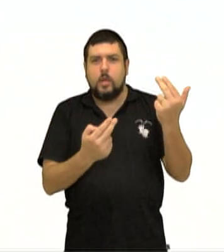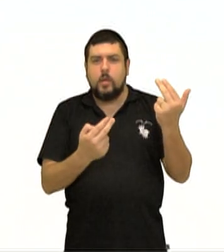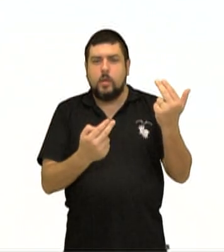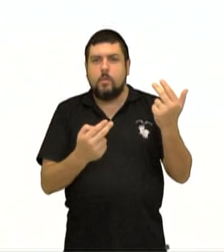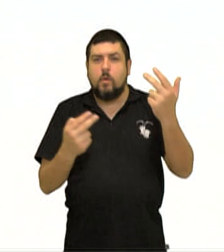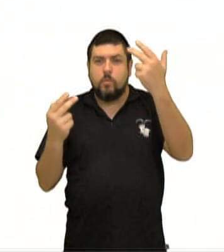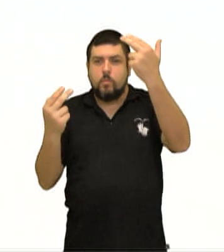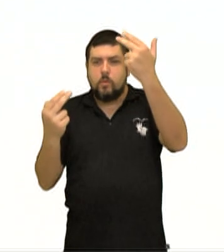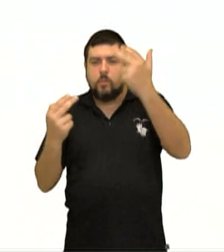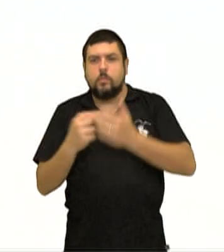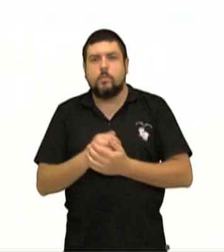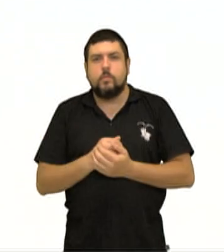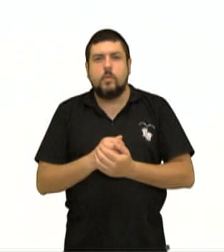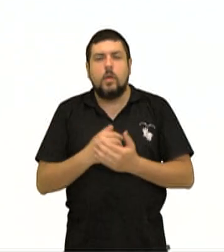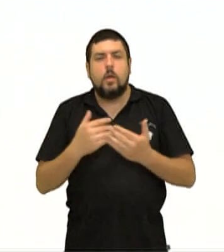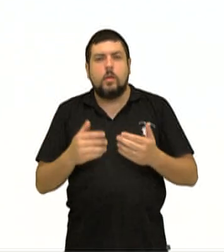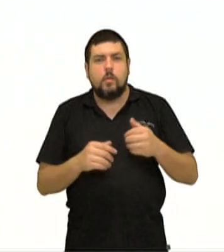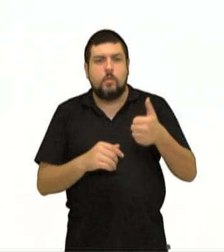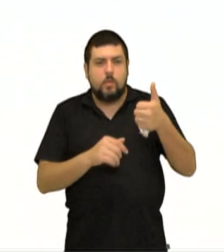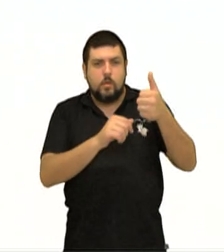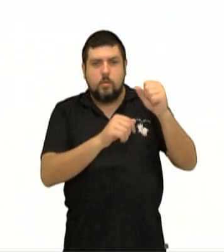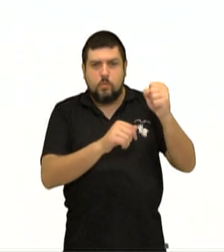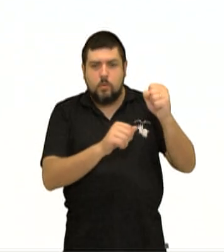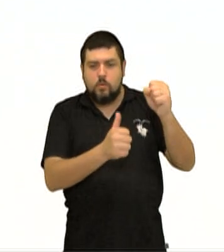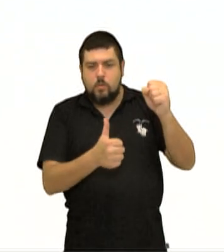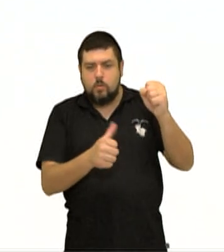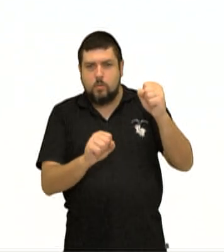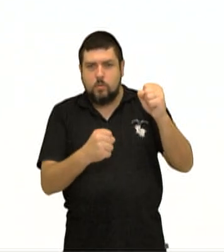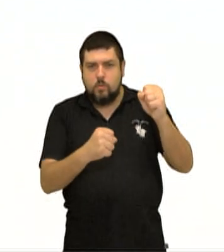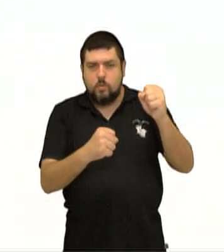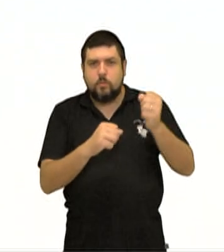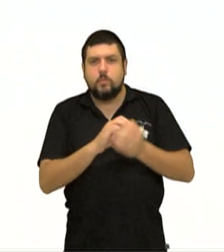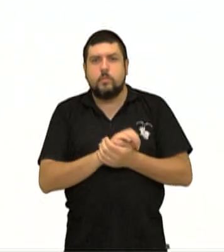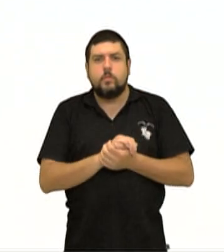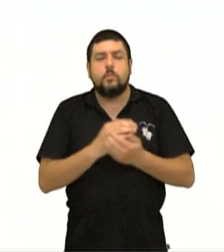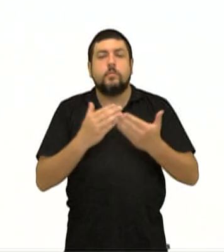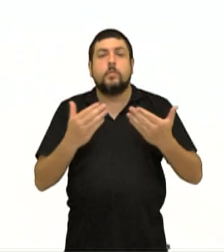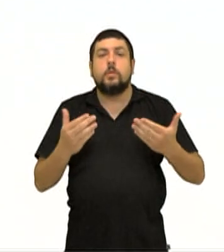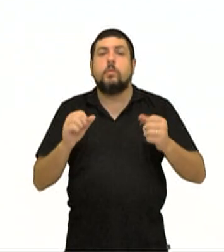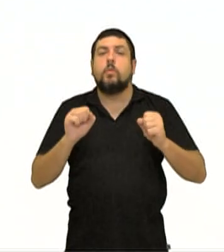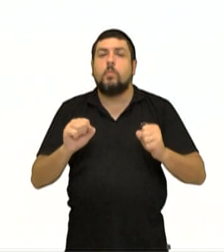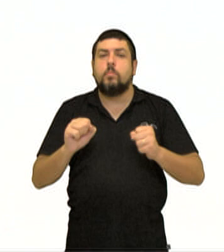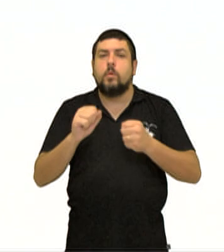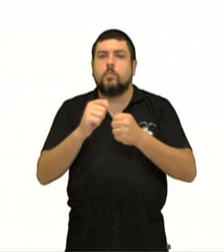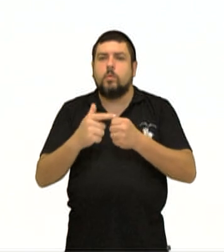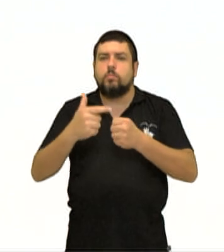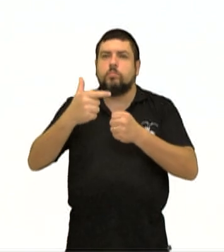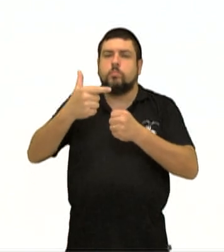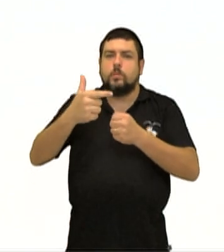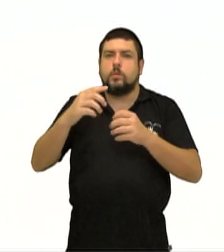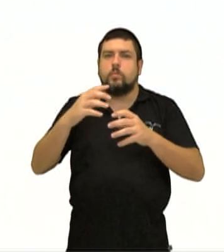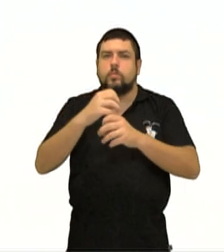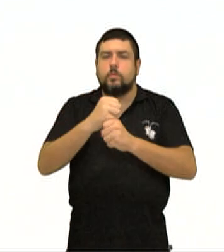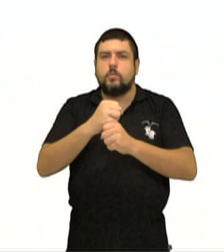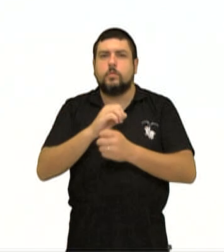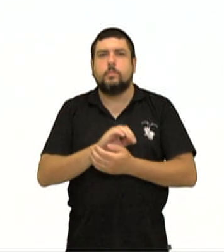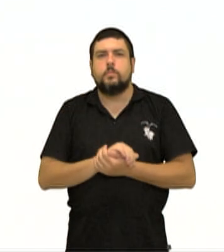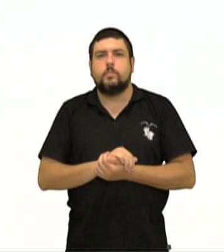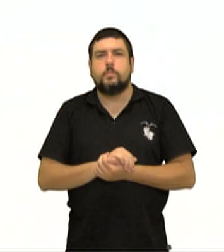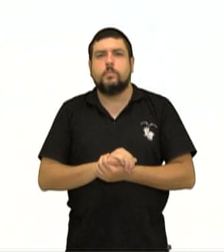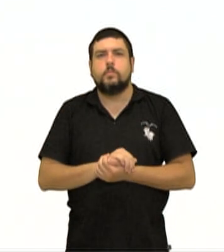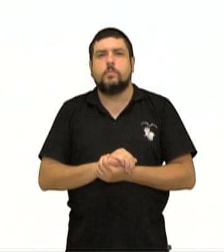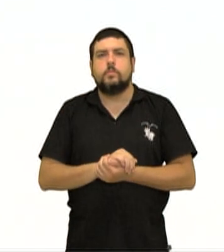a potência com expoente 2 para calcular a área de um quadrado, ok? E quando ele